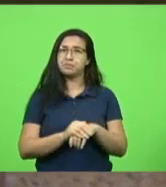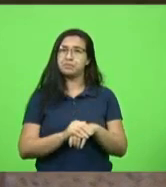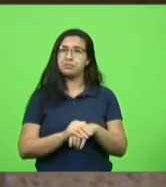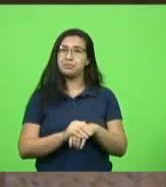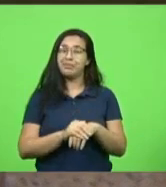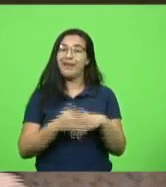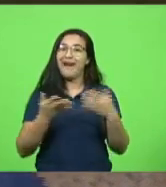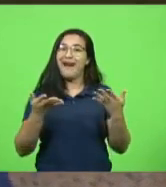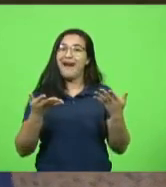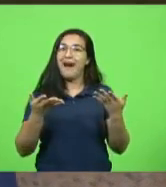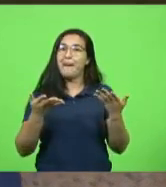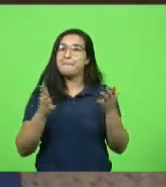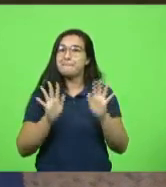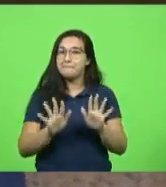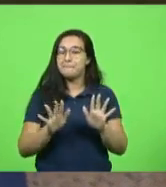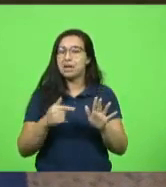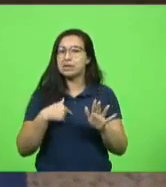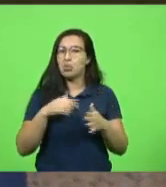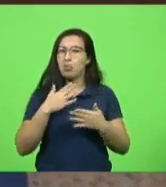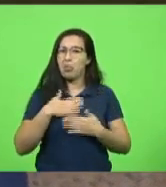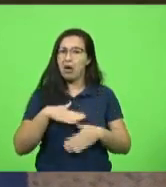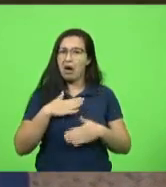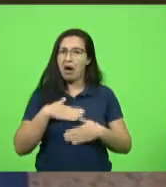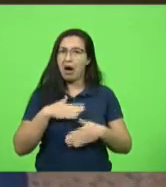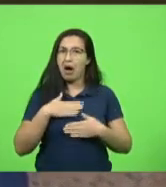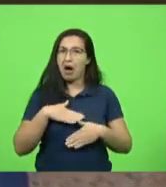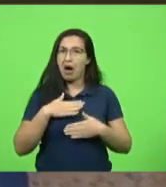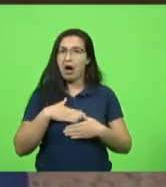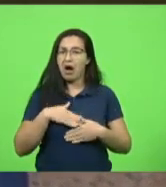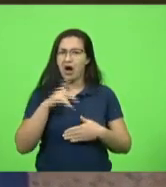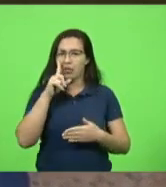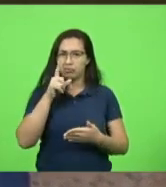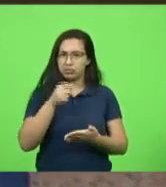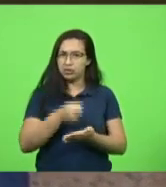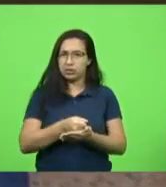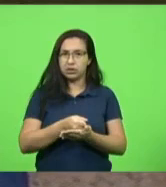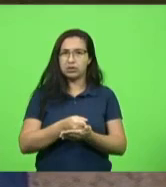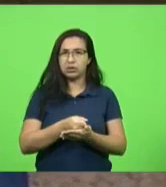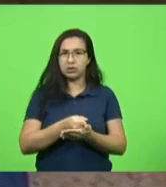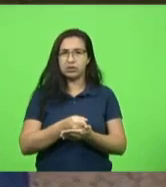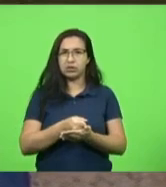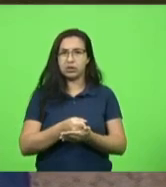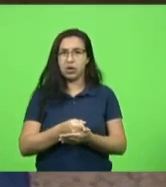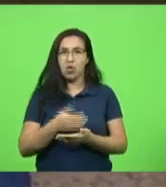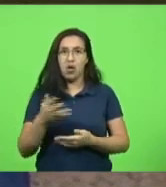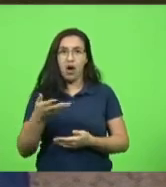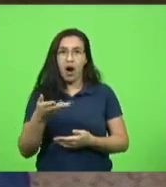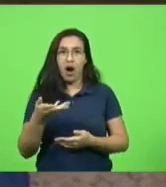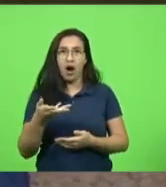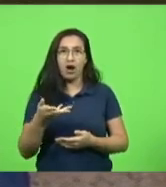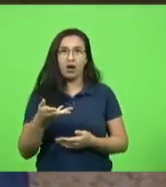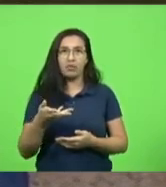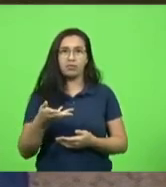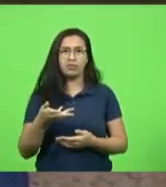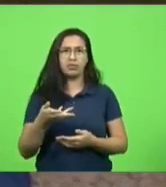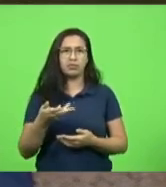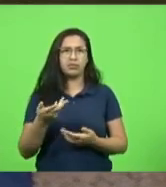me sinto tranquilo em tomar uma decisão assodada, cair numa